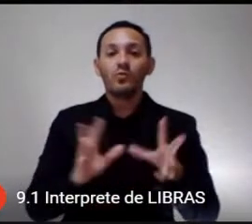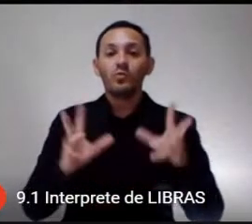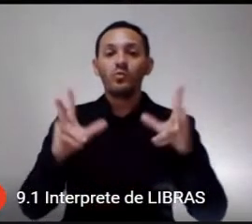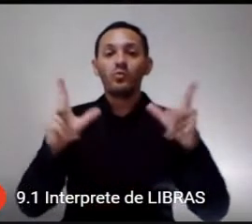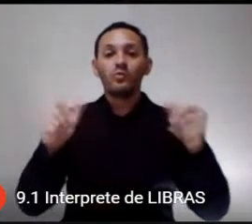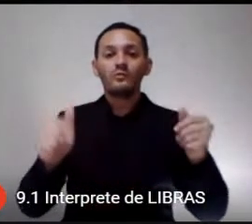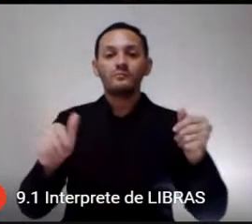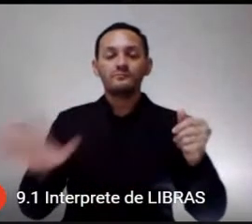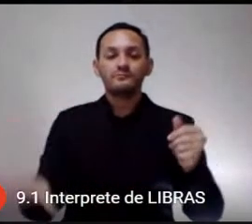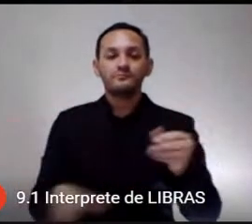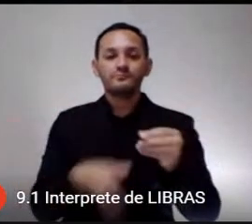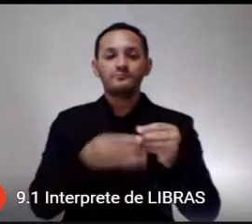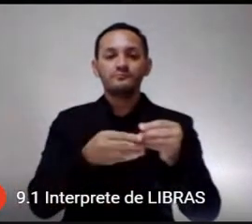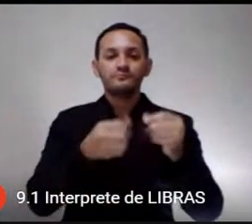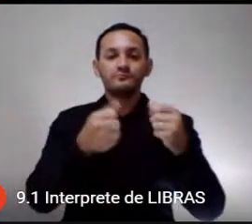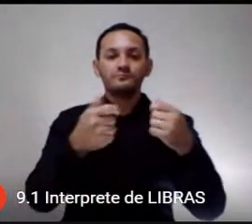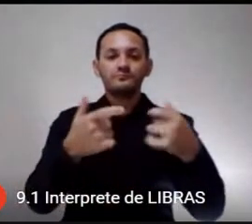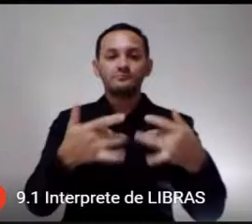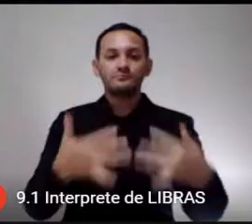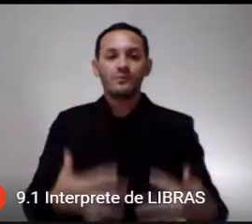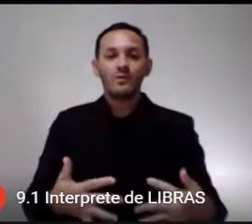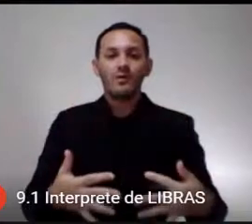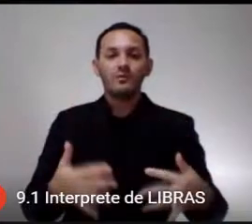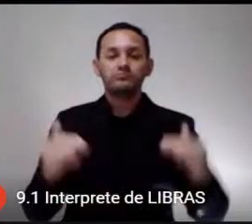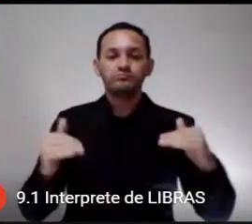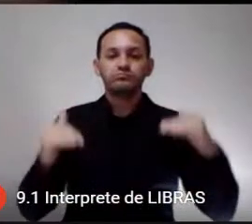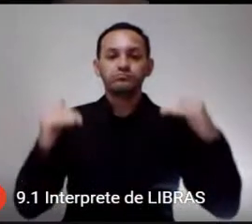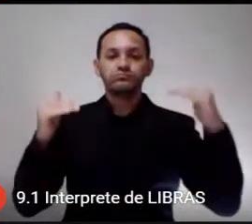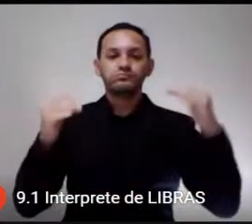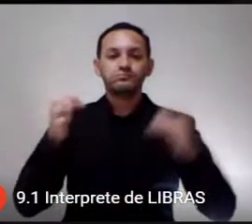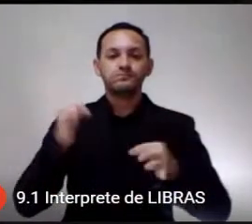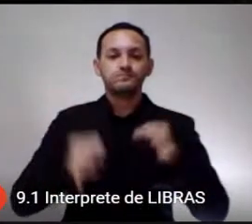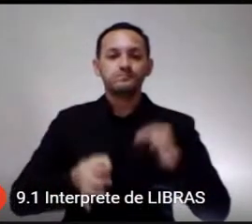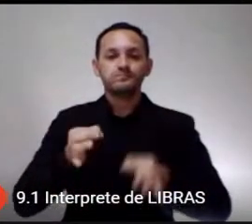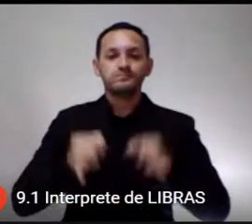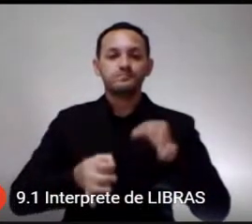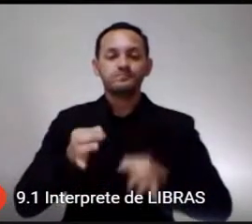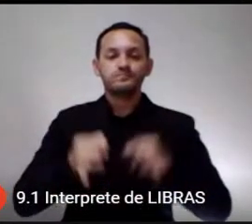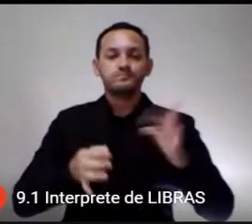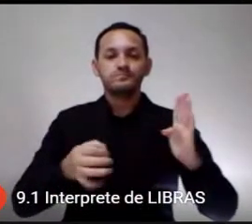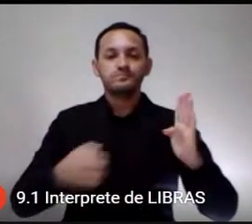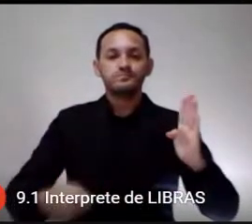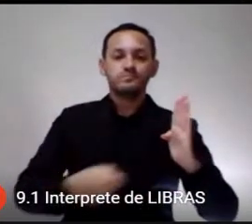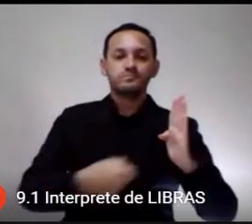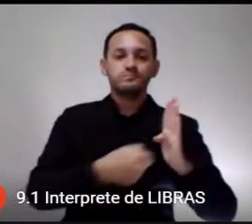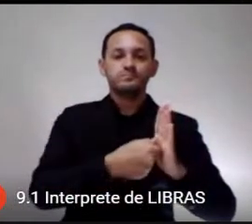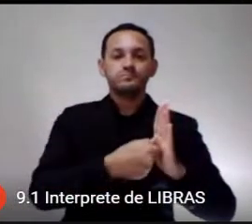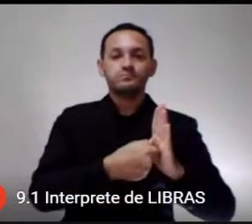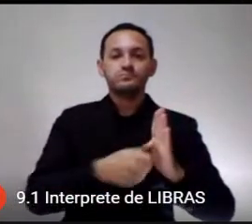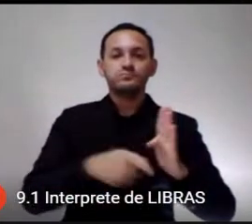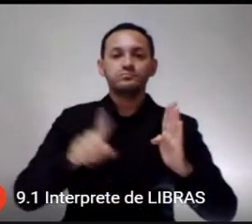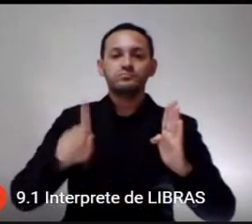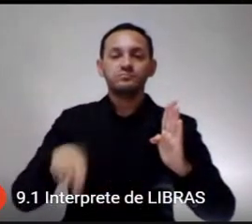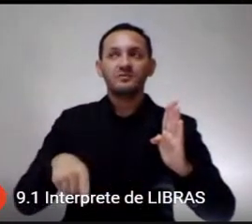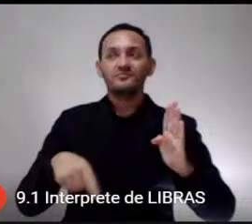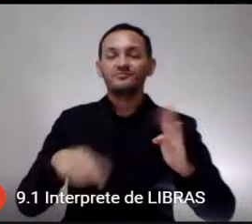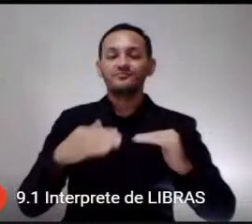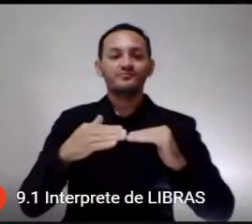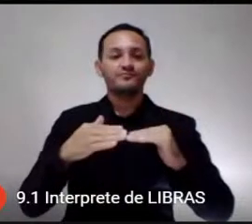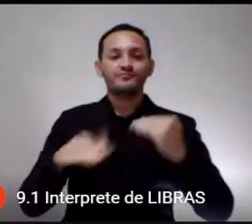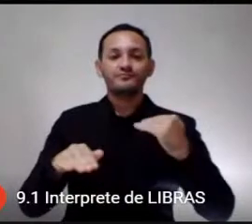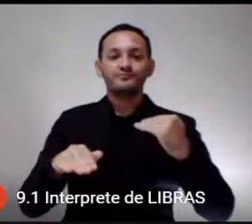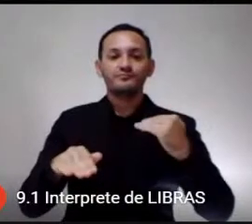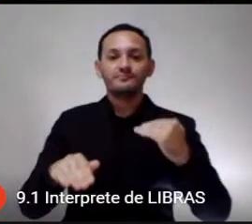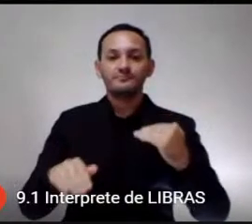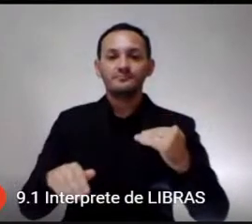ao ilustre juiz relator, nesse julgamento, eu adoto um posicionamento diverso, no